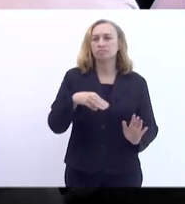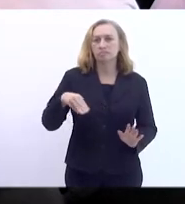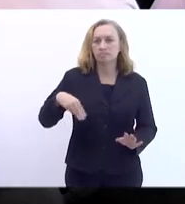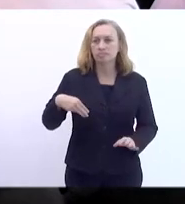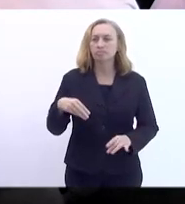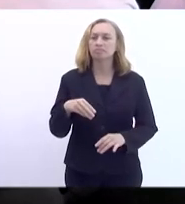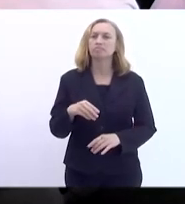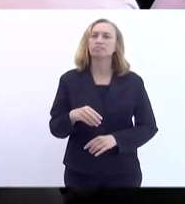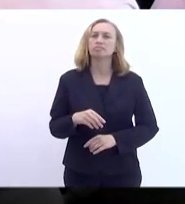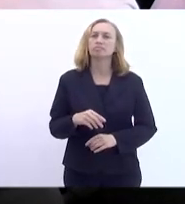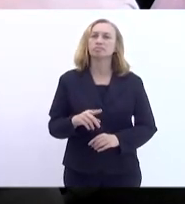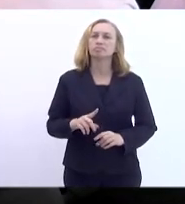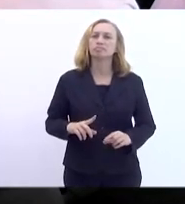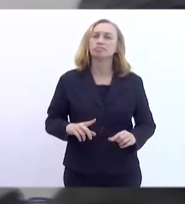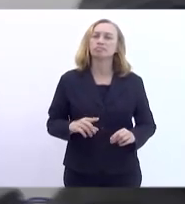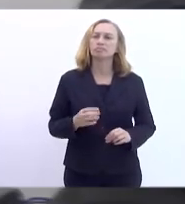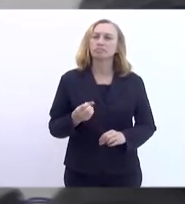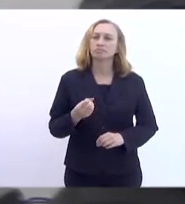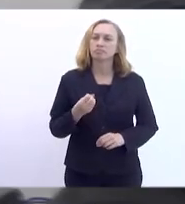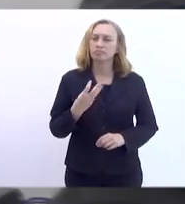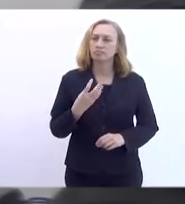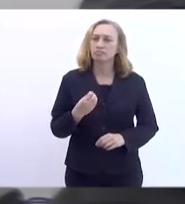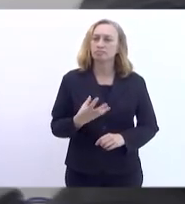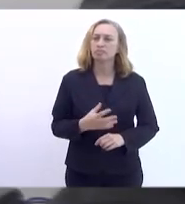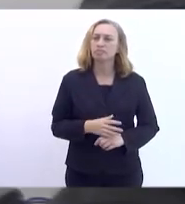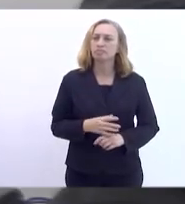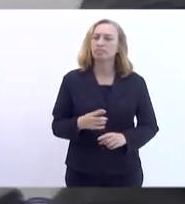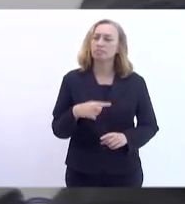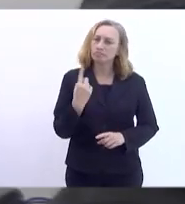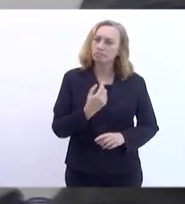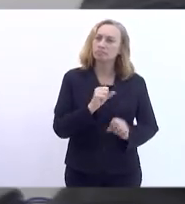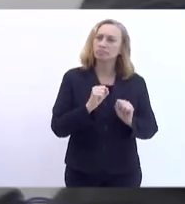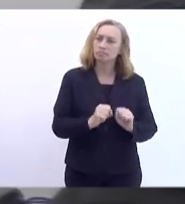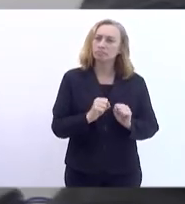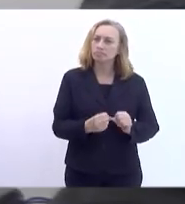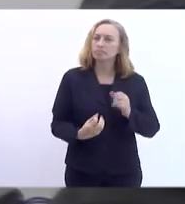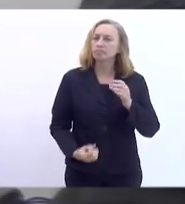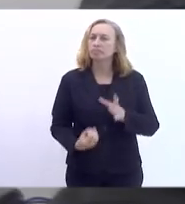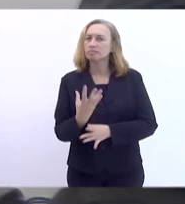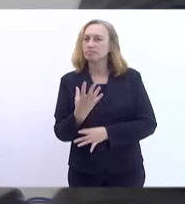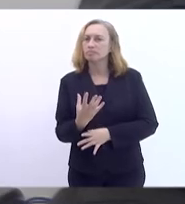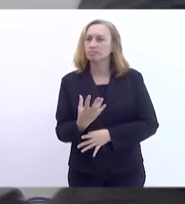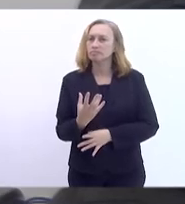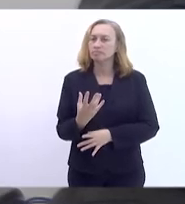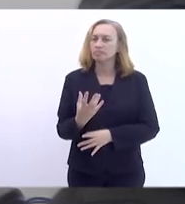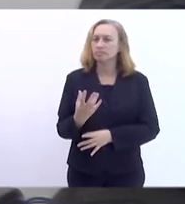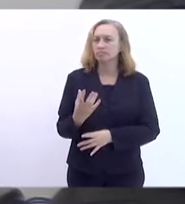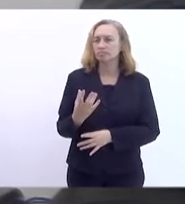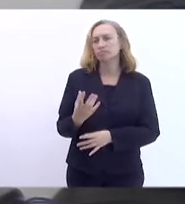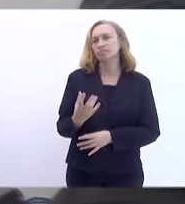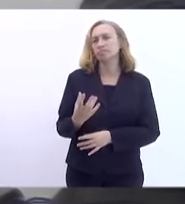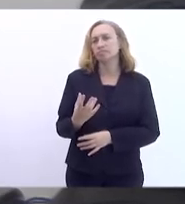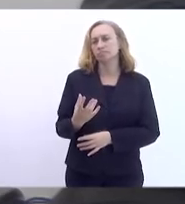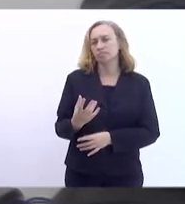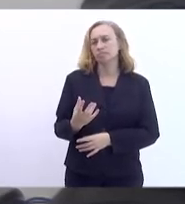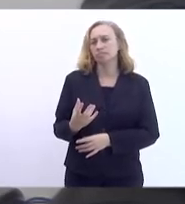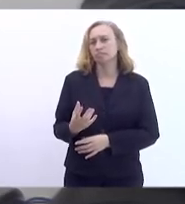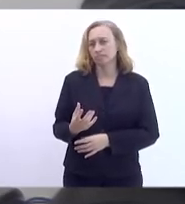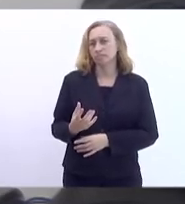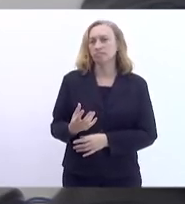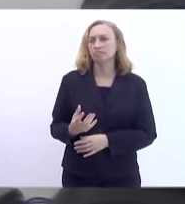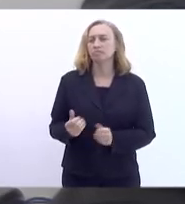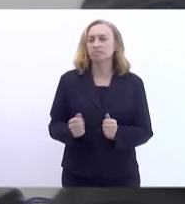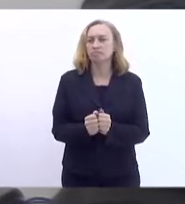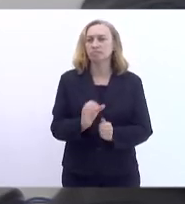está numa posição privilegiada na qual nós podemos construir uma solução com EA partir da polícia